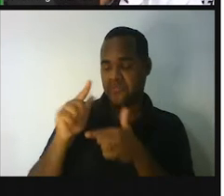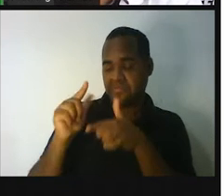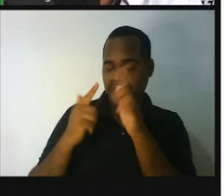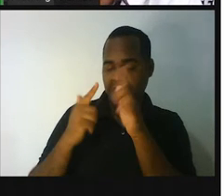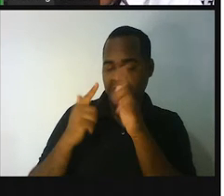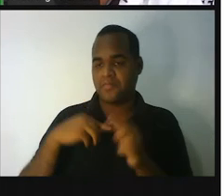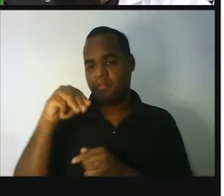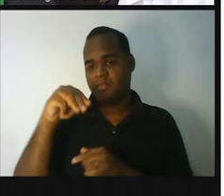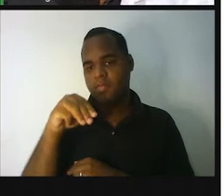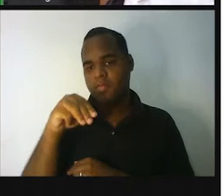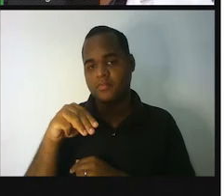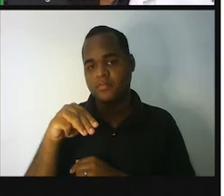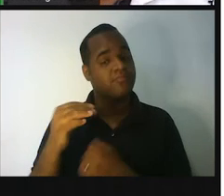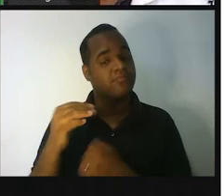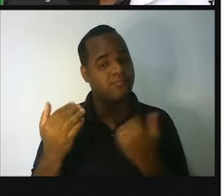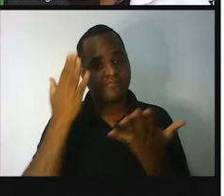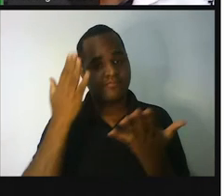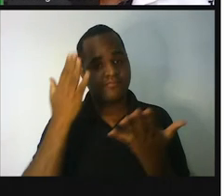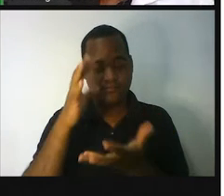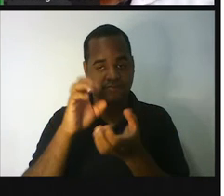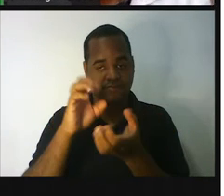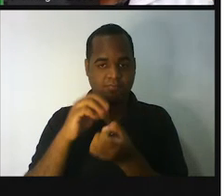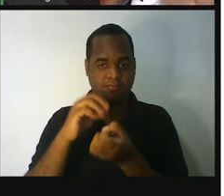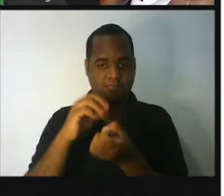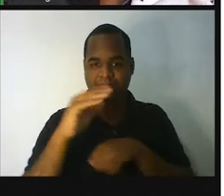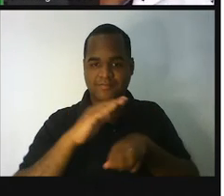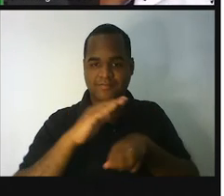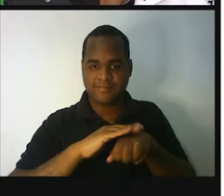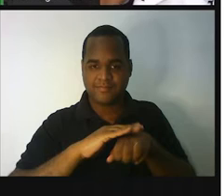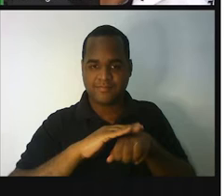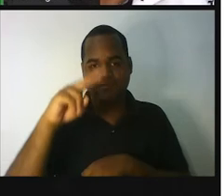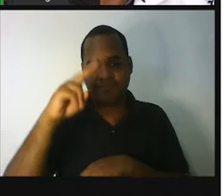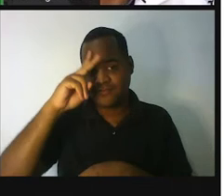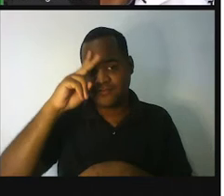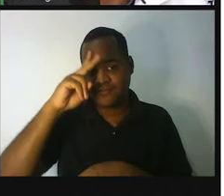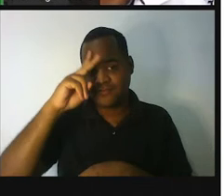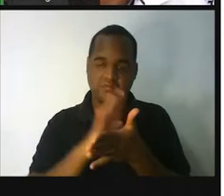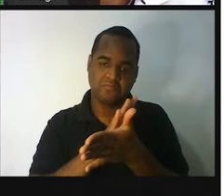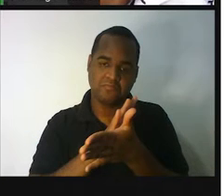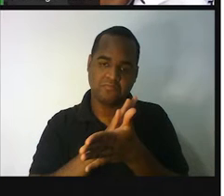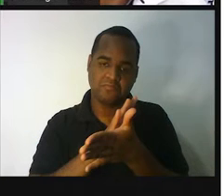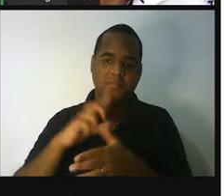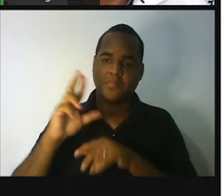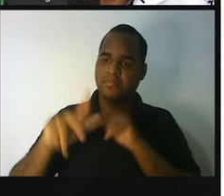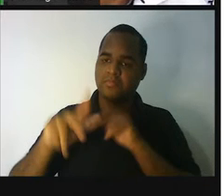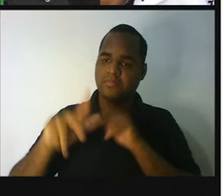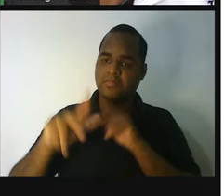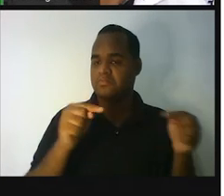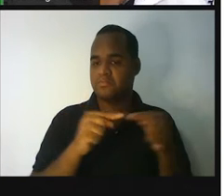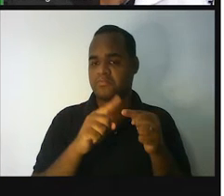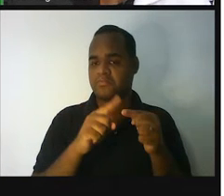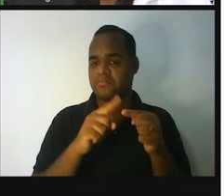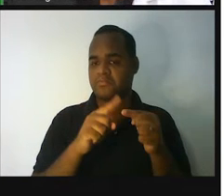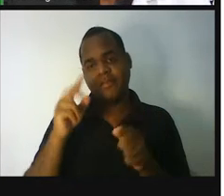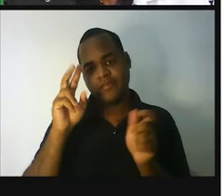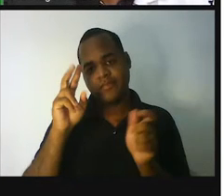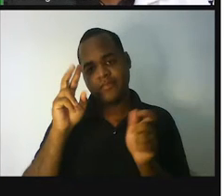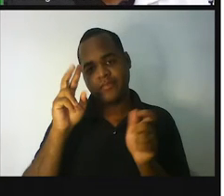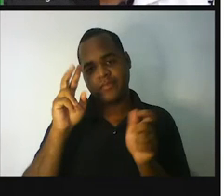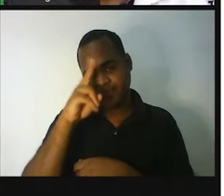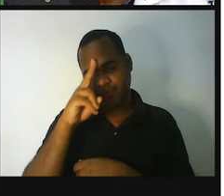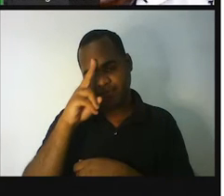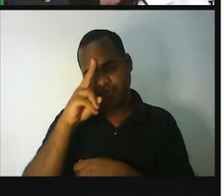E aí eu sei que estou memória já tá você já tá lembrando de algumas outras unidades de comprimento né